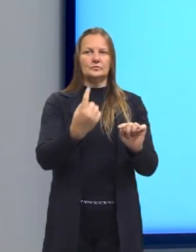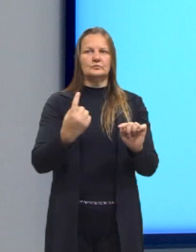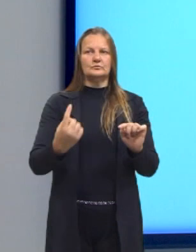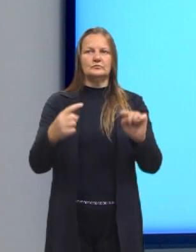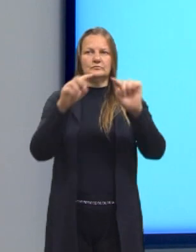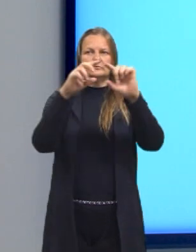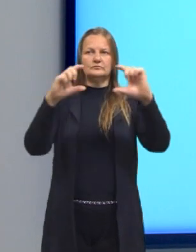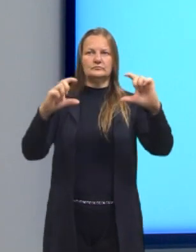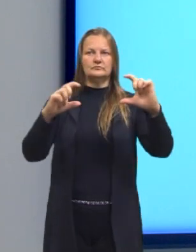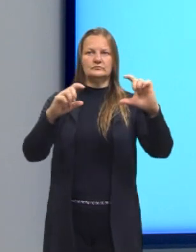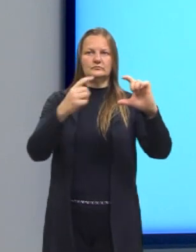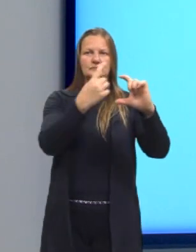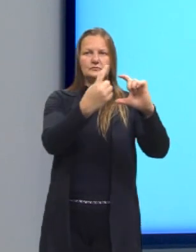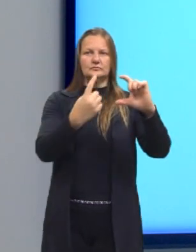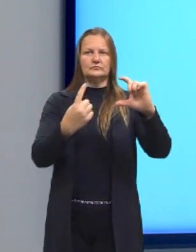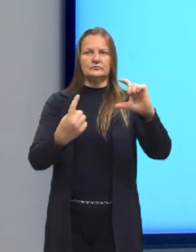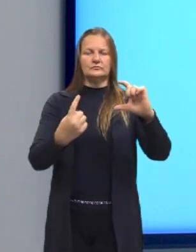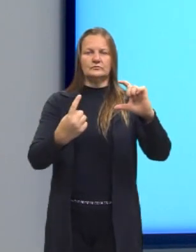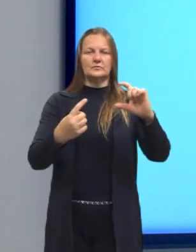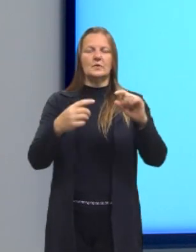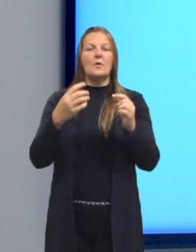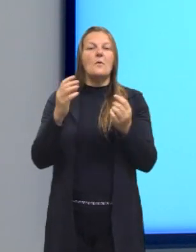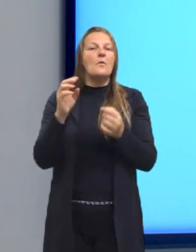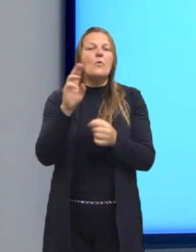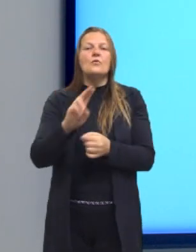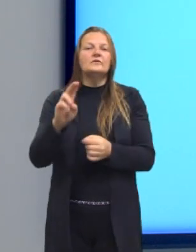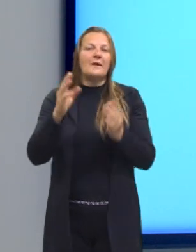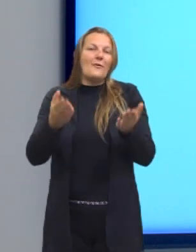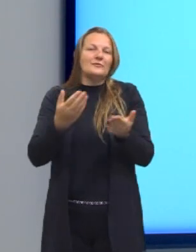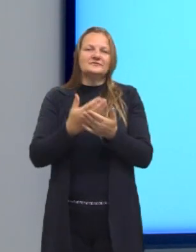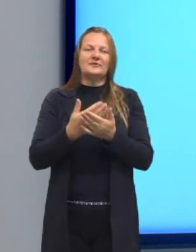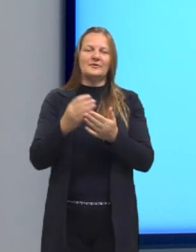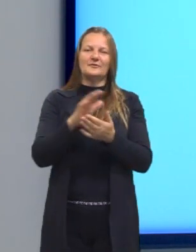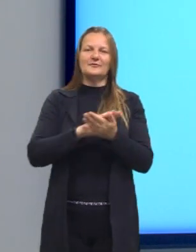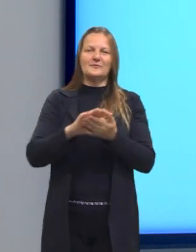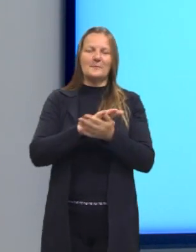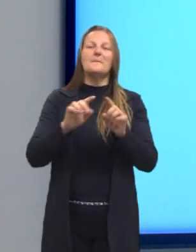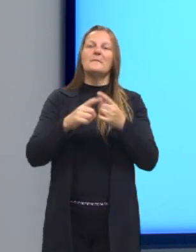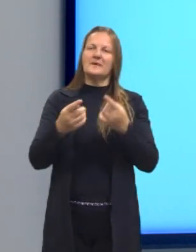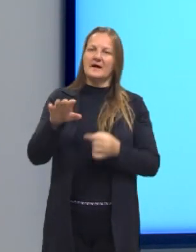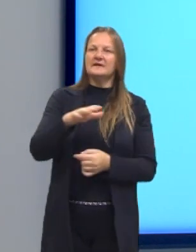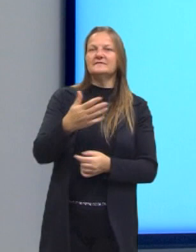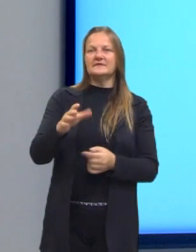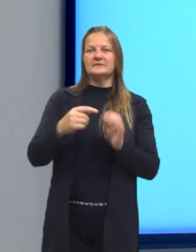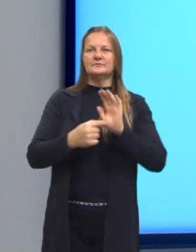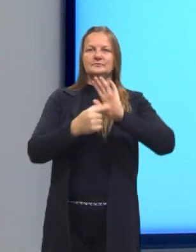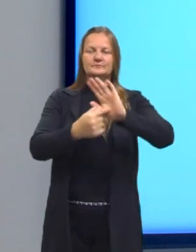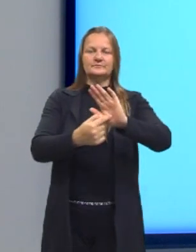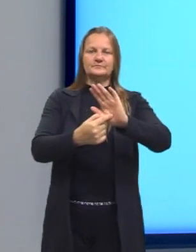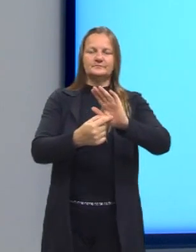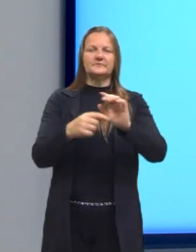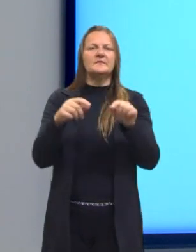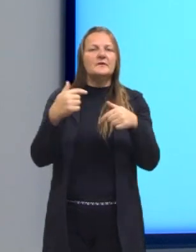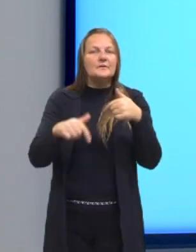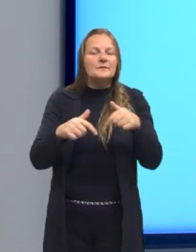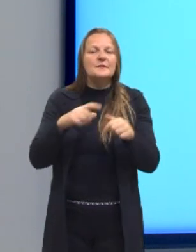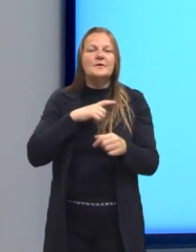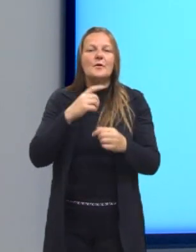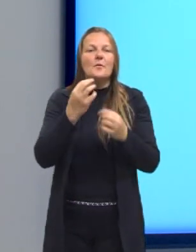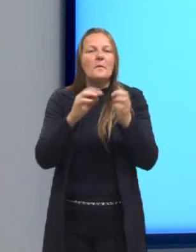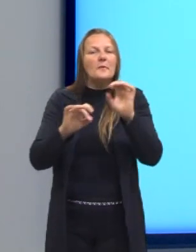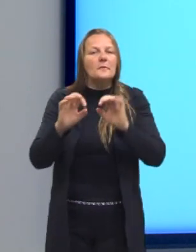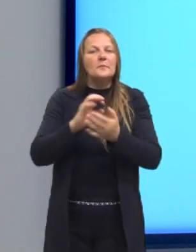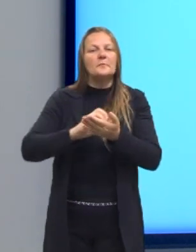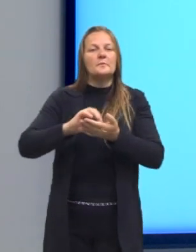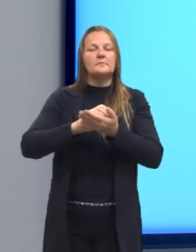essa Matriz aqui na nossa aula de hoje mas ela parece também quando nós trabalhamos algumas operações